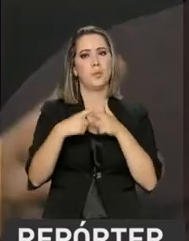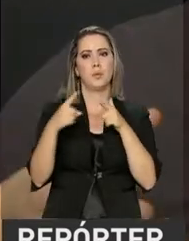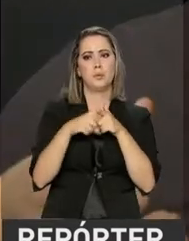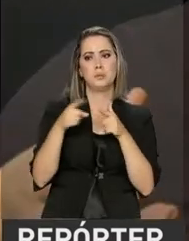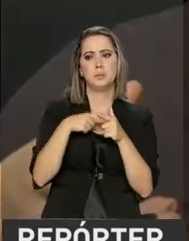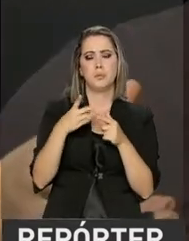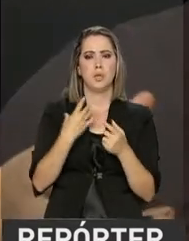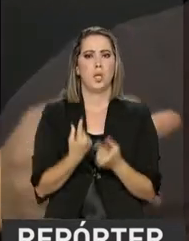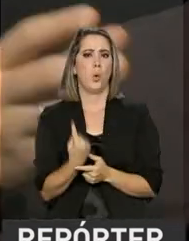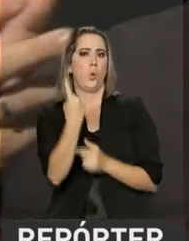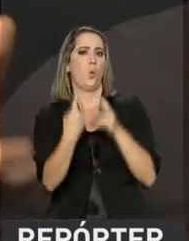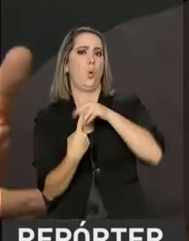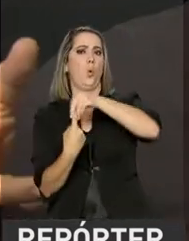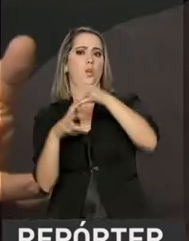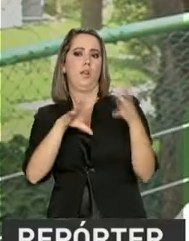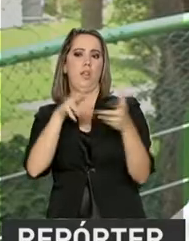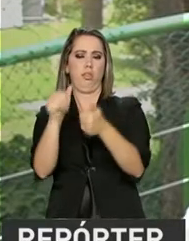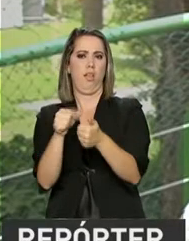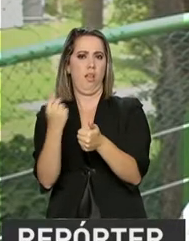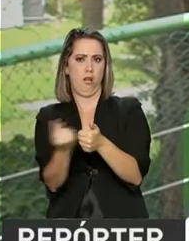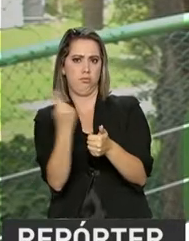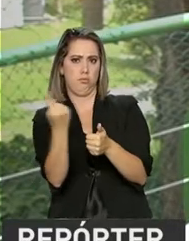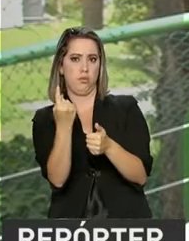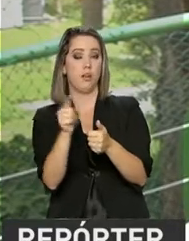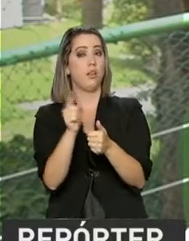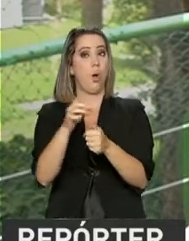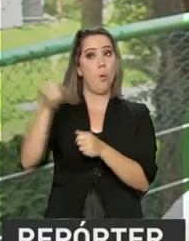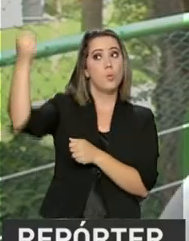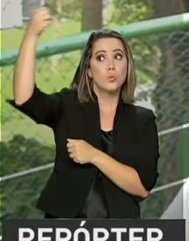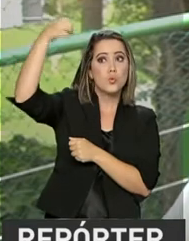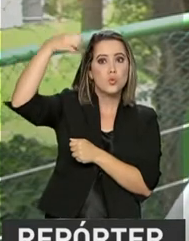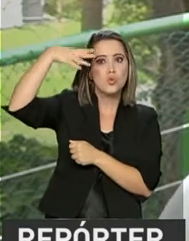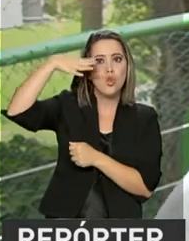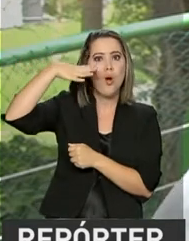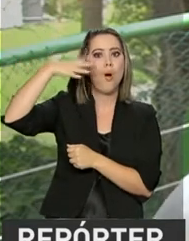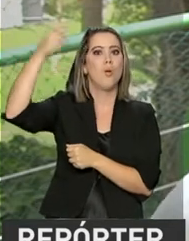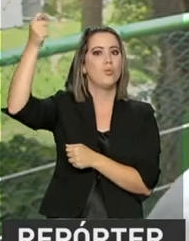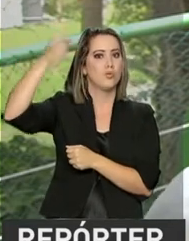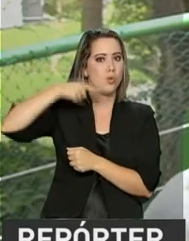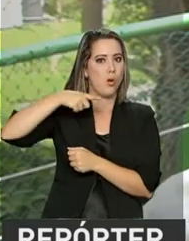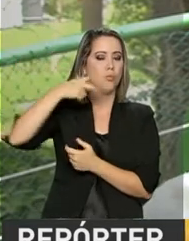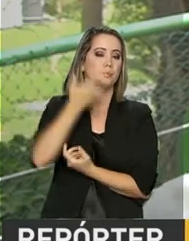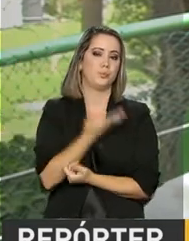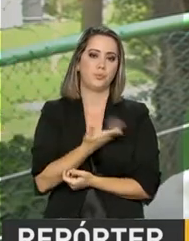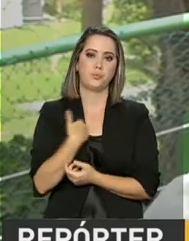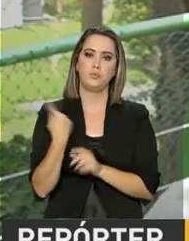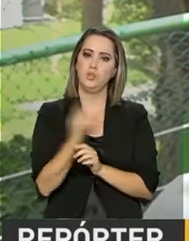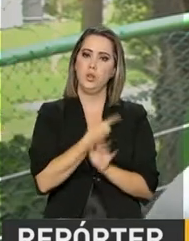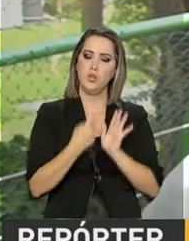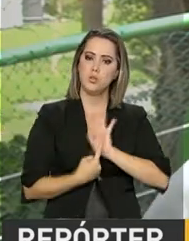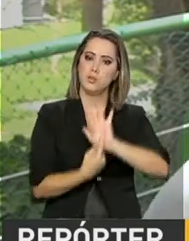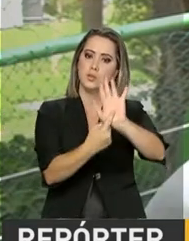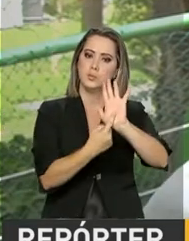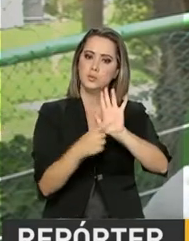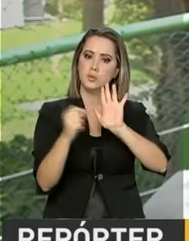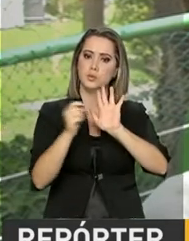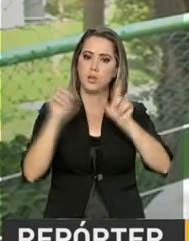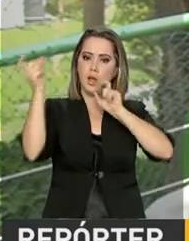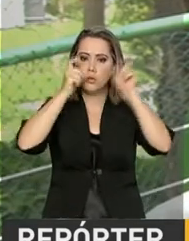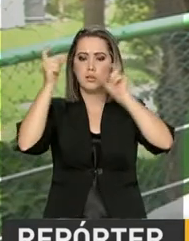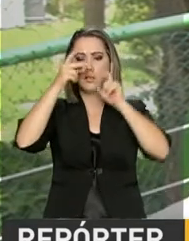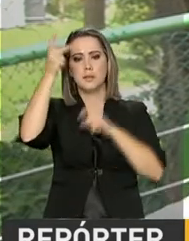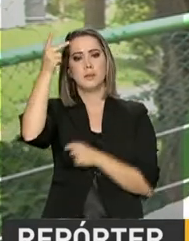seria o centro do universo, seria o Sol. A gente, quando coloca essa peça dentro da Fiocruz, dentro do Museu da Vida, a gente faz alertar para